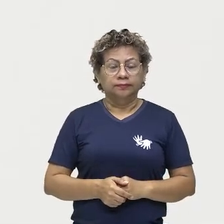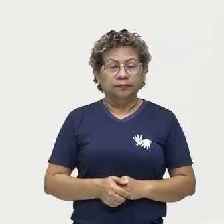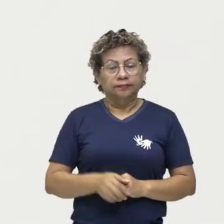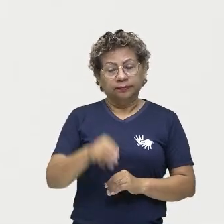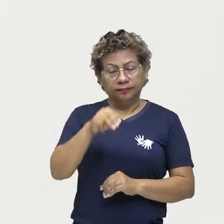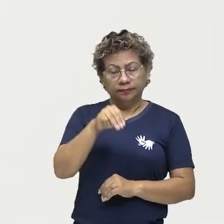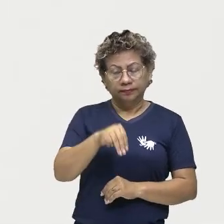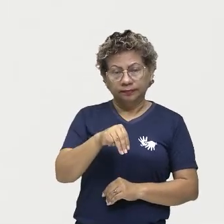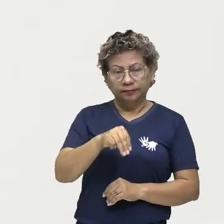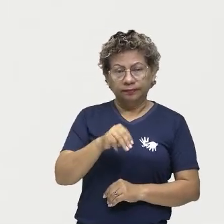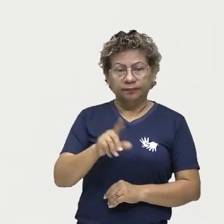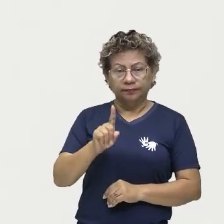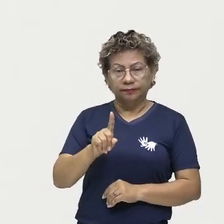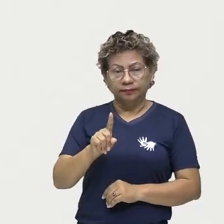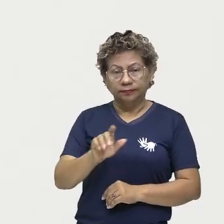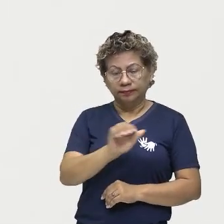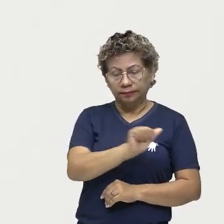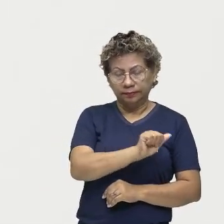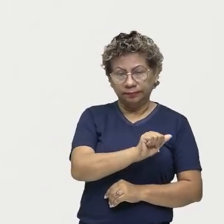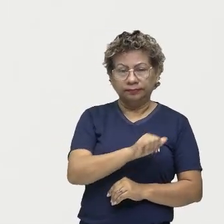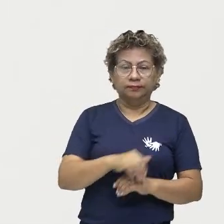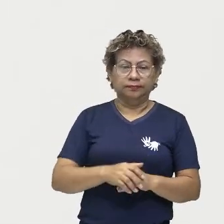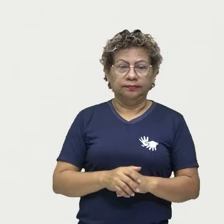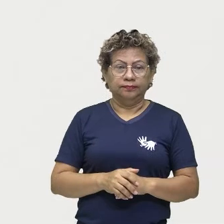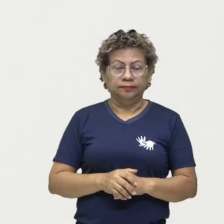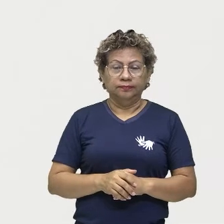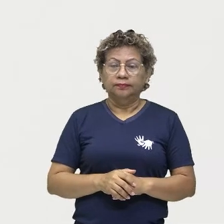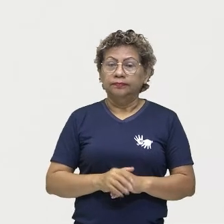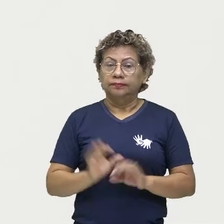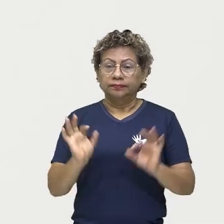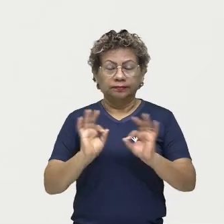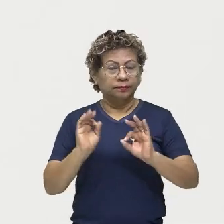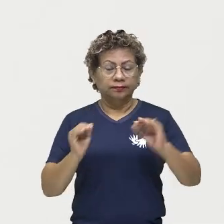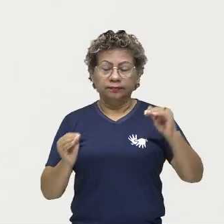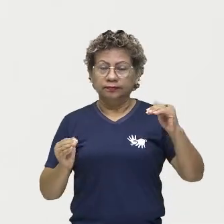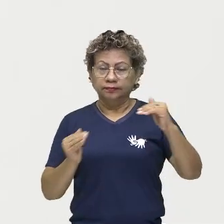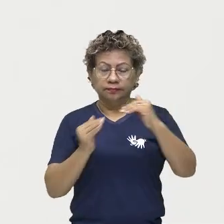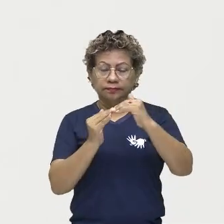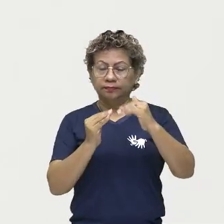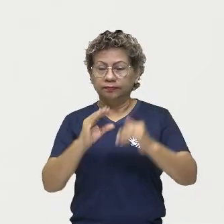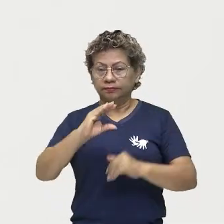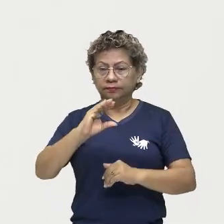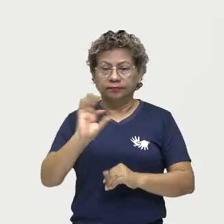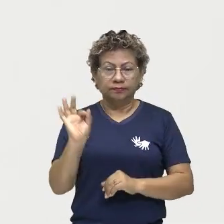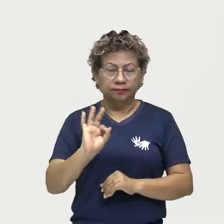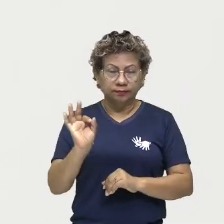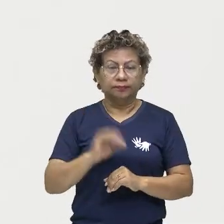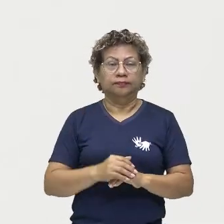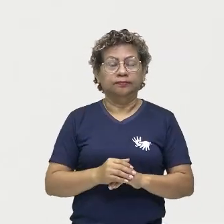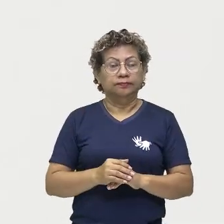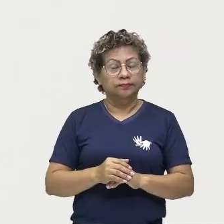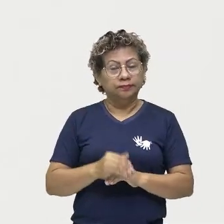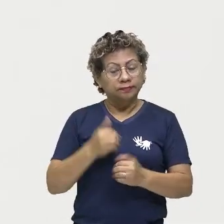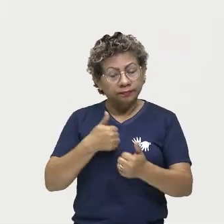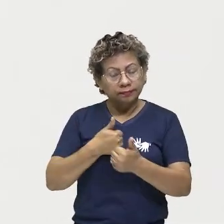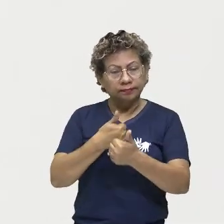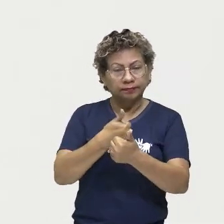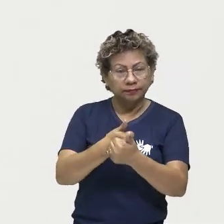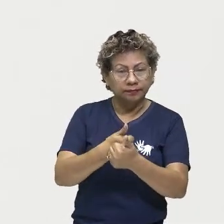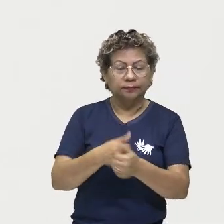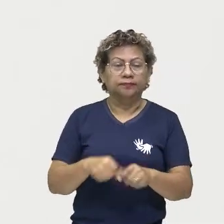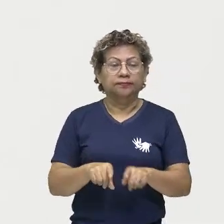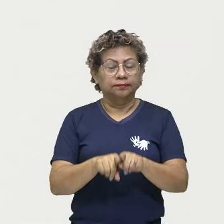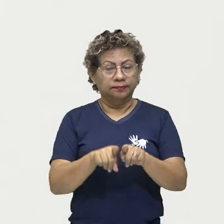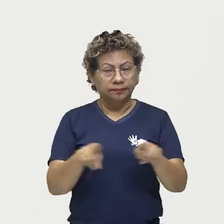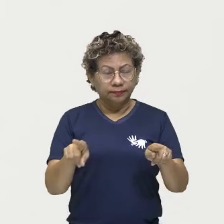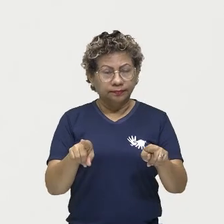vai, né, formar uma reta com o vértice C. Nós vamos traçar uma reta perpendicular a ele. Da mesma forma, vai acontecer